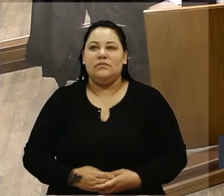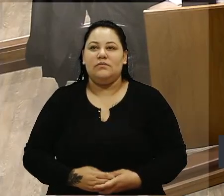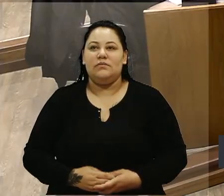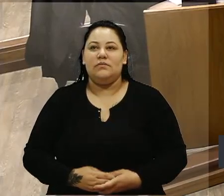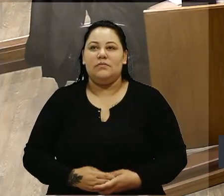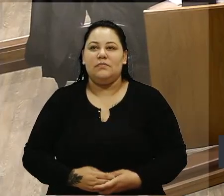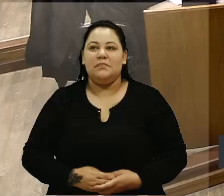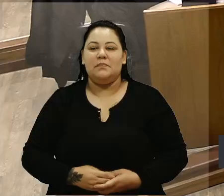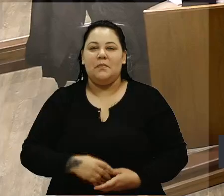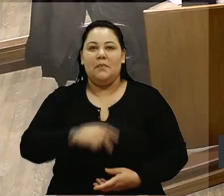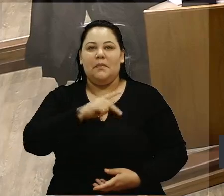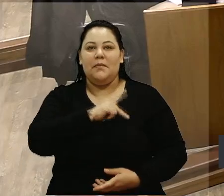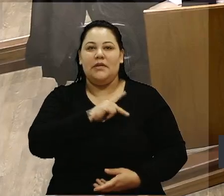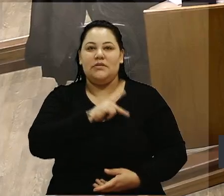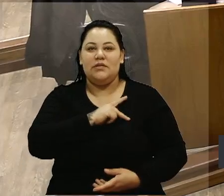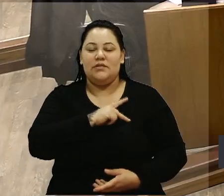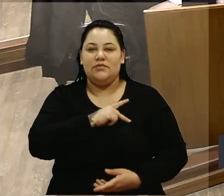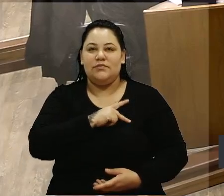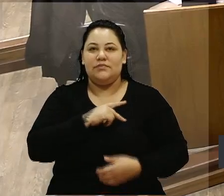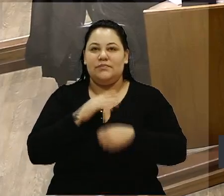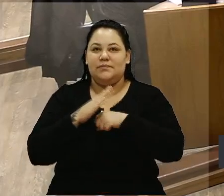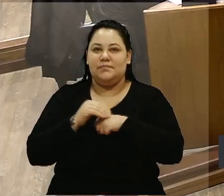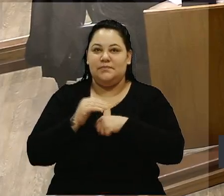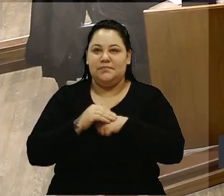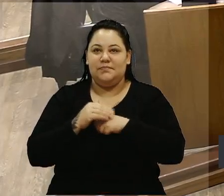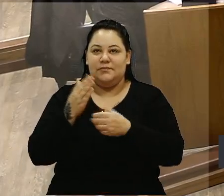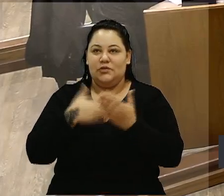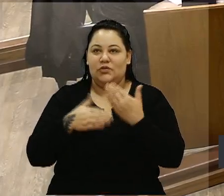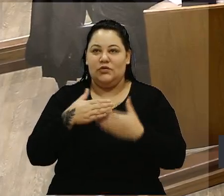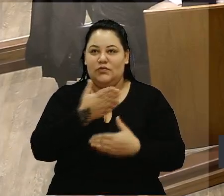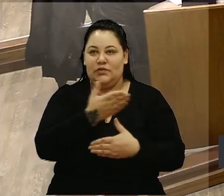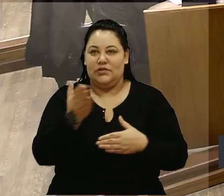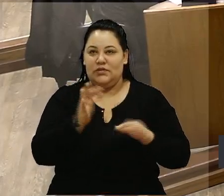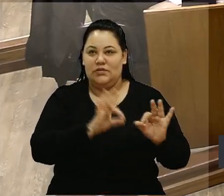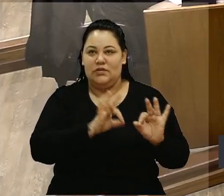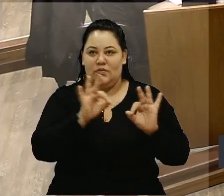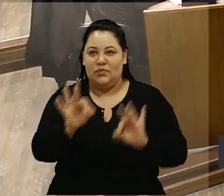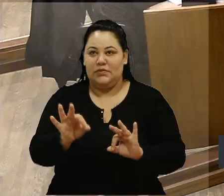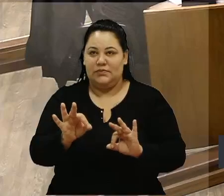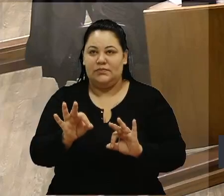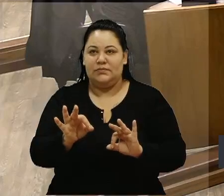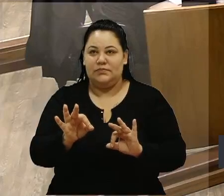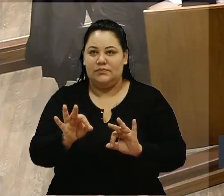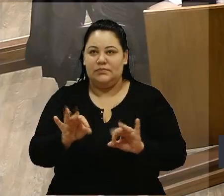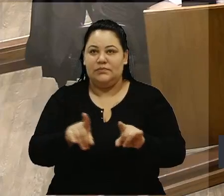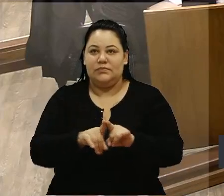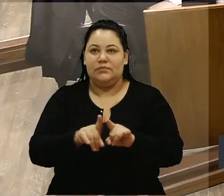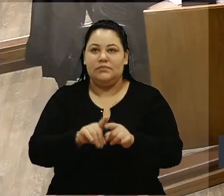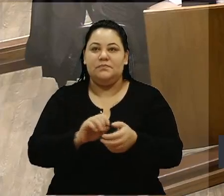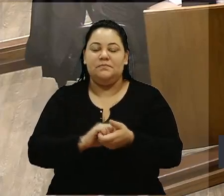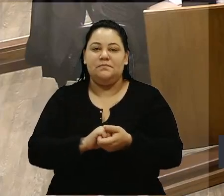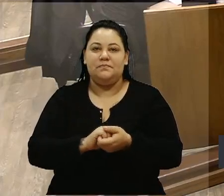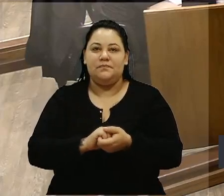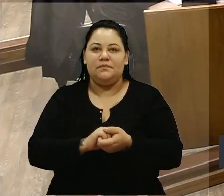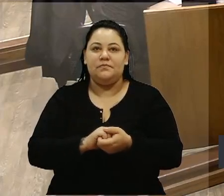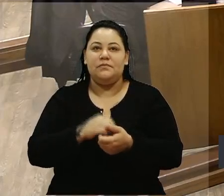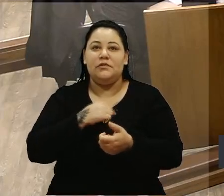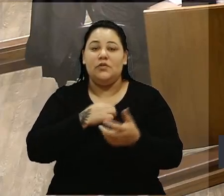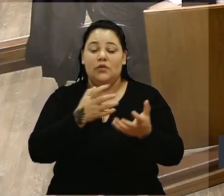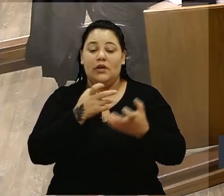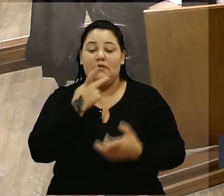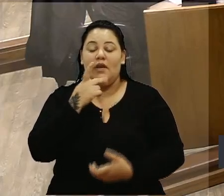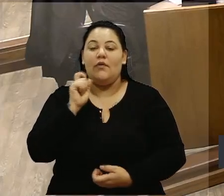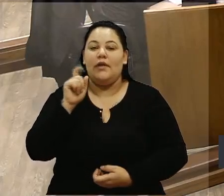Senhor presidente, nobres colegas, aos senhores que nos assistem aqui mais uma vez, me dirijo a todos os senhores. Então, o que eu quero falar é o